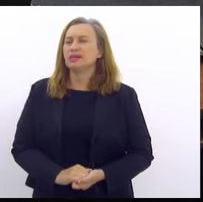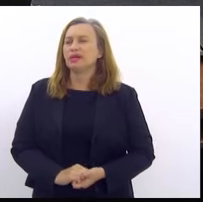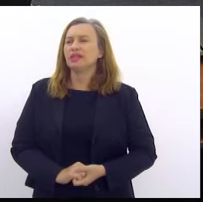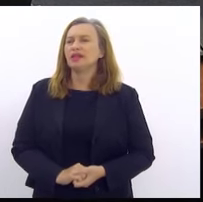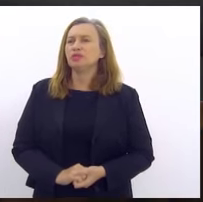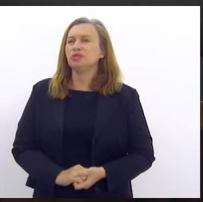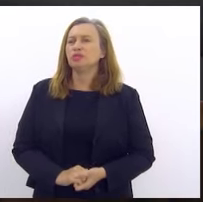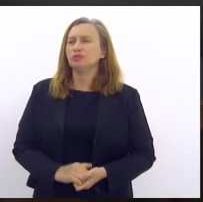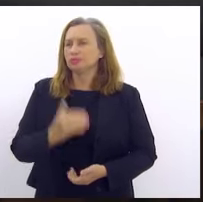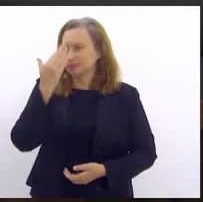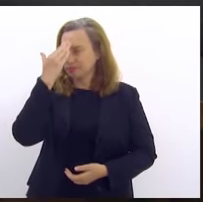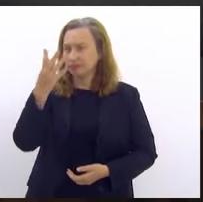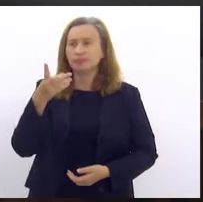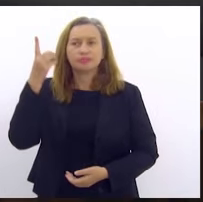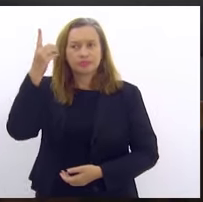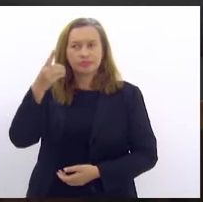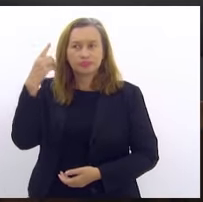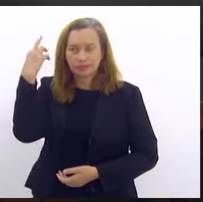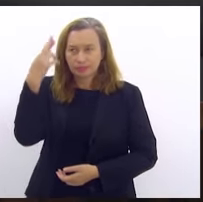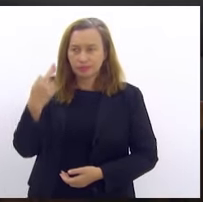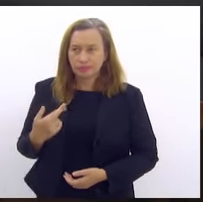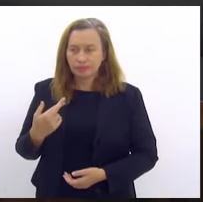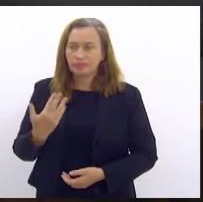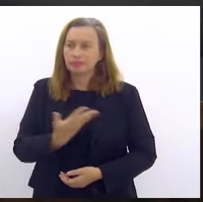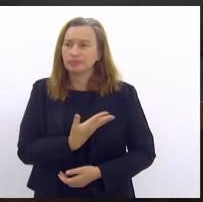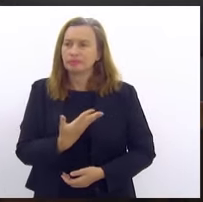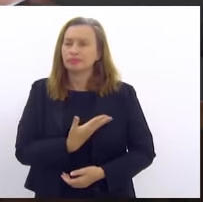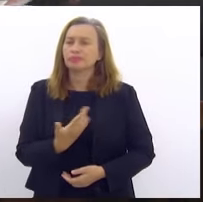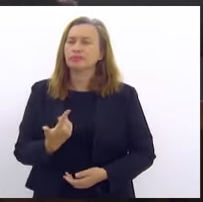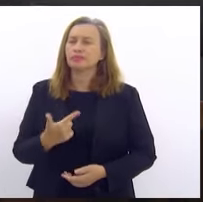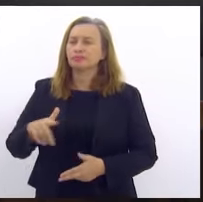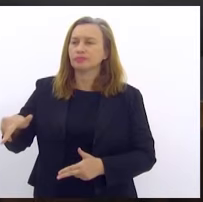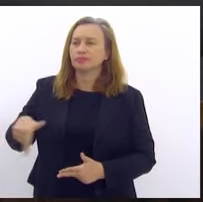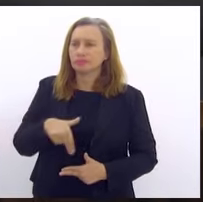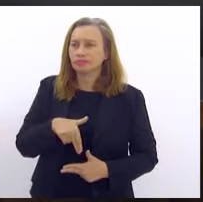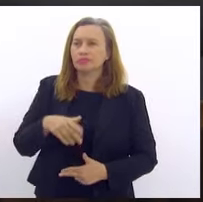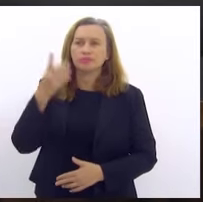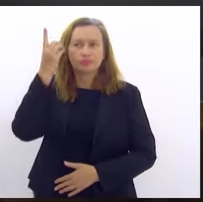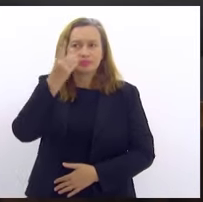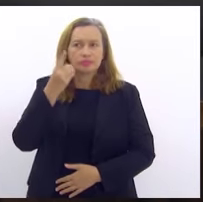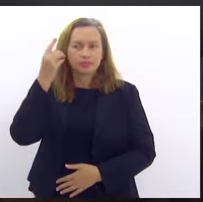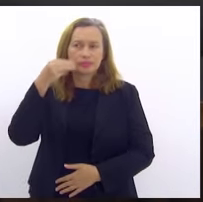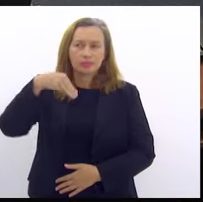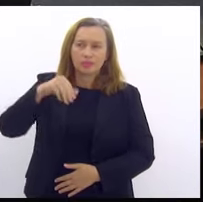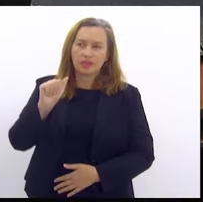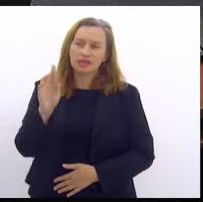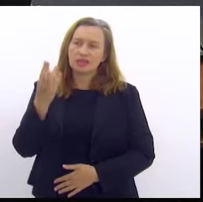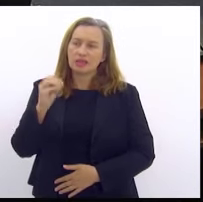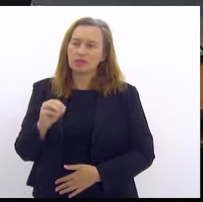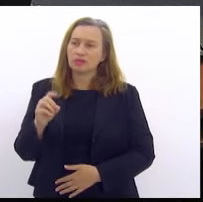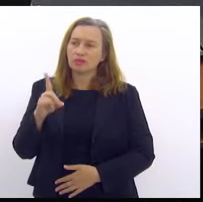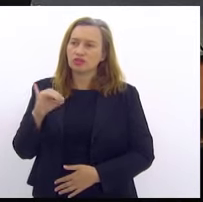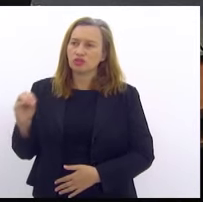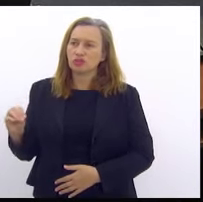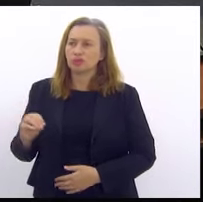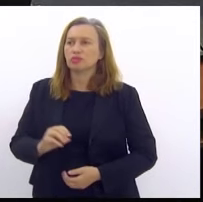Muito obrigado, deputada Renata Souza, companheira. Próximo orador inscrito, deputado Marcelo Dino.